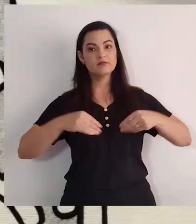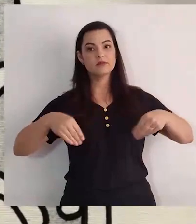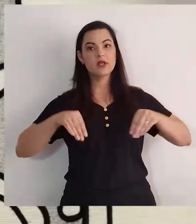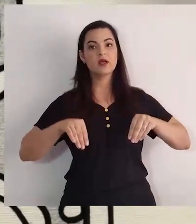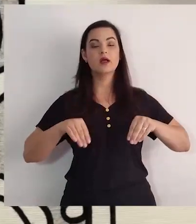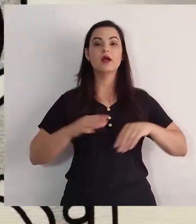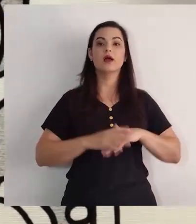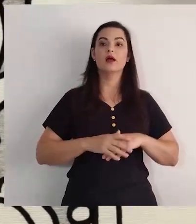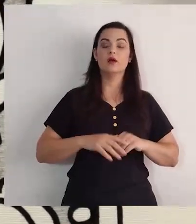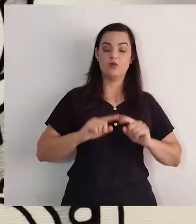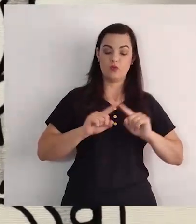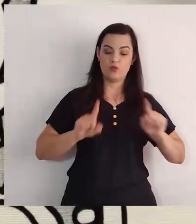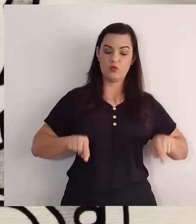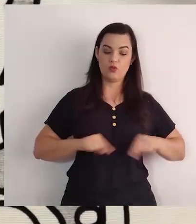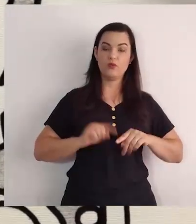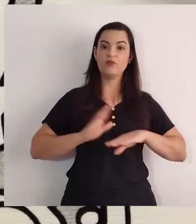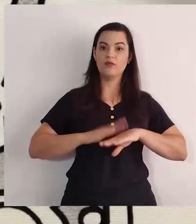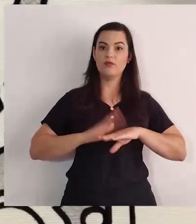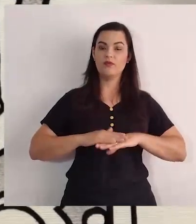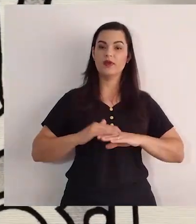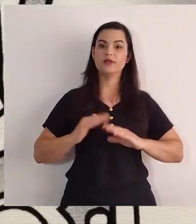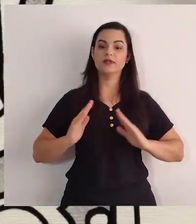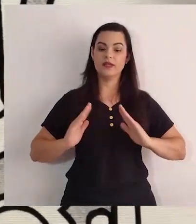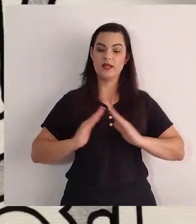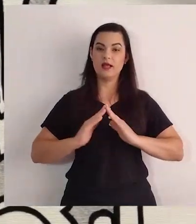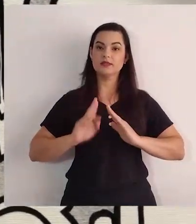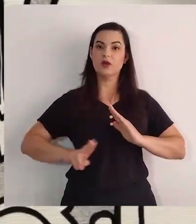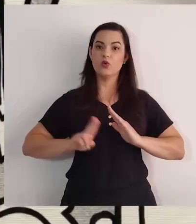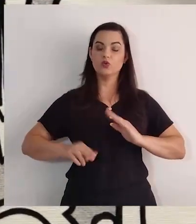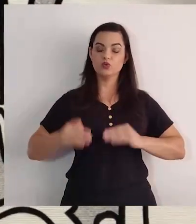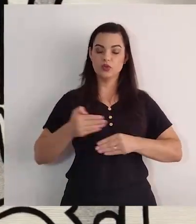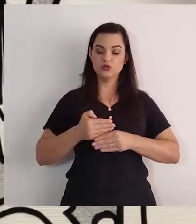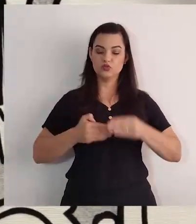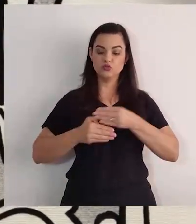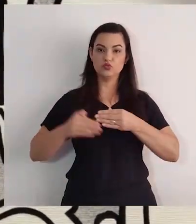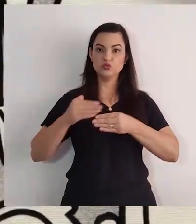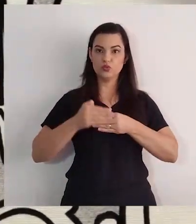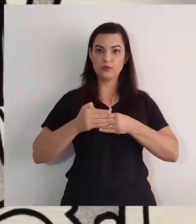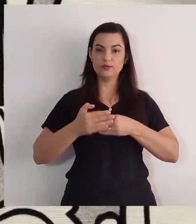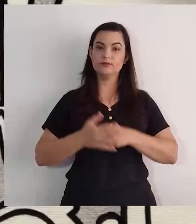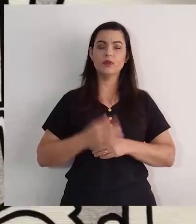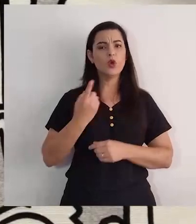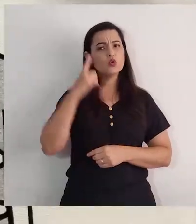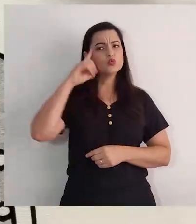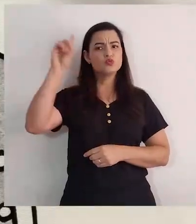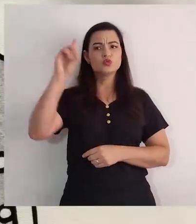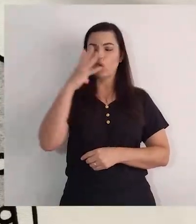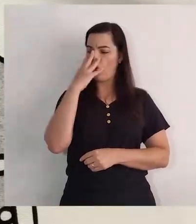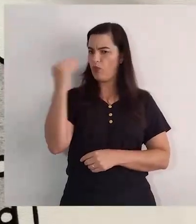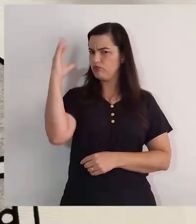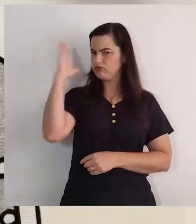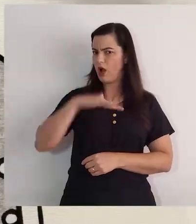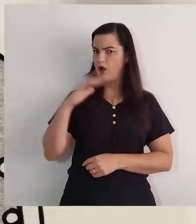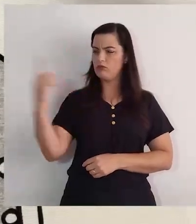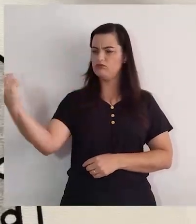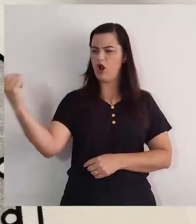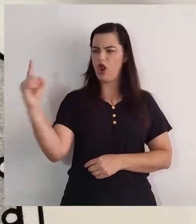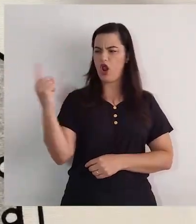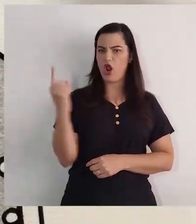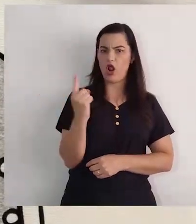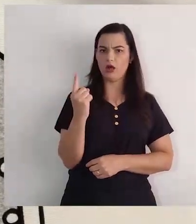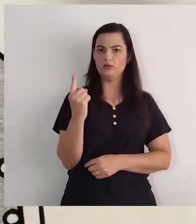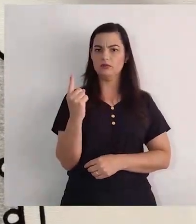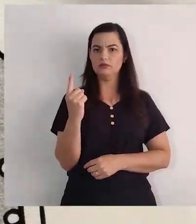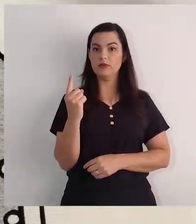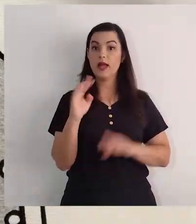de tijolos. Um dia apareceu o lobo mau e bateu.